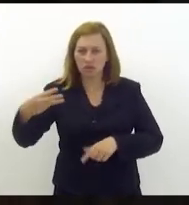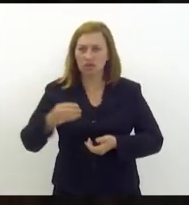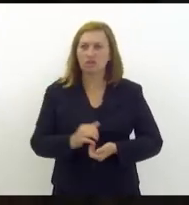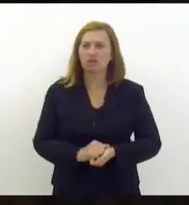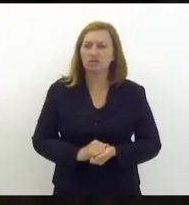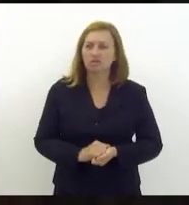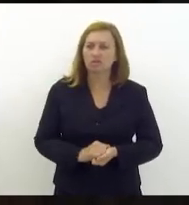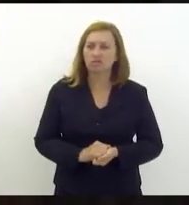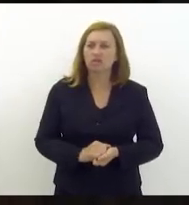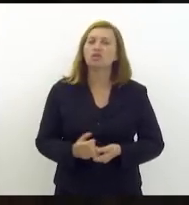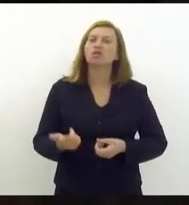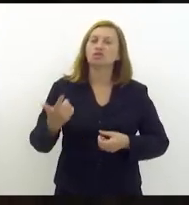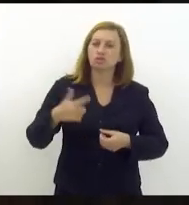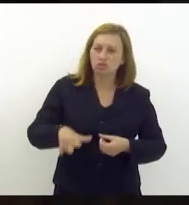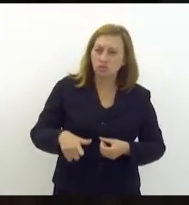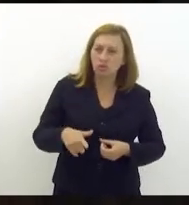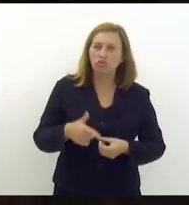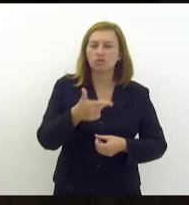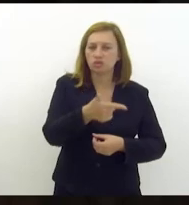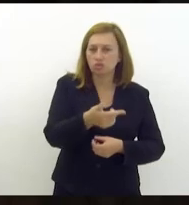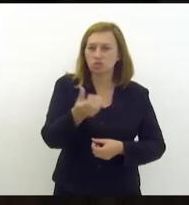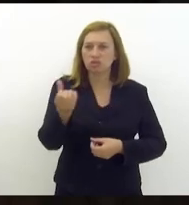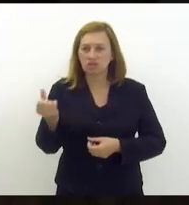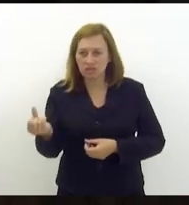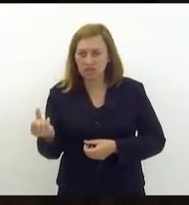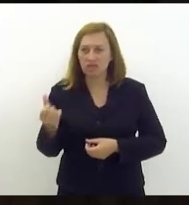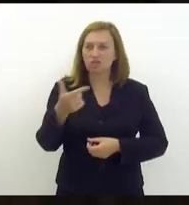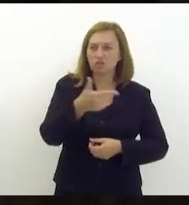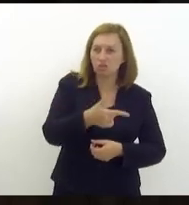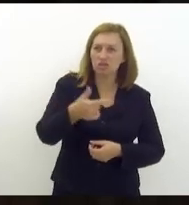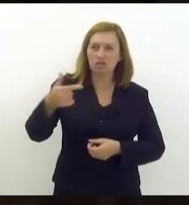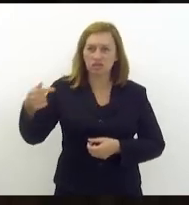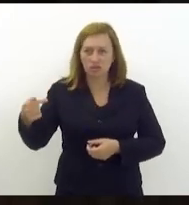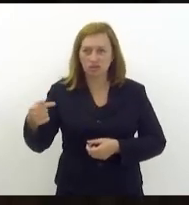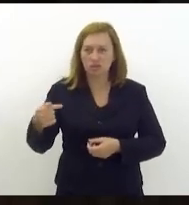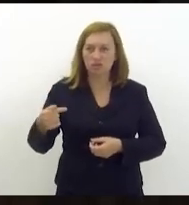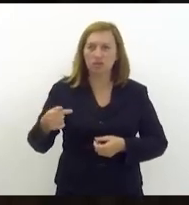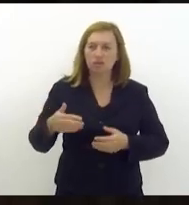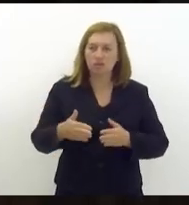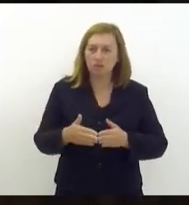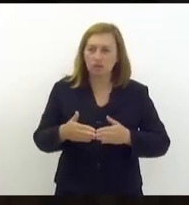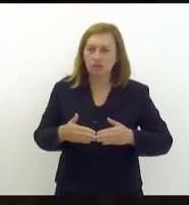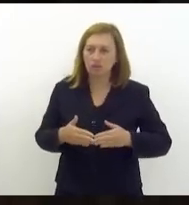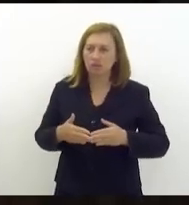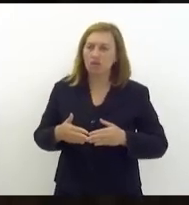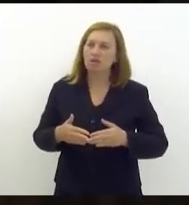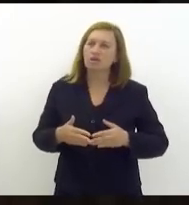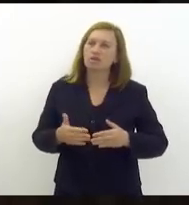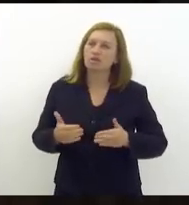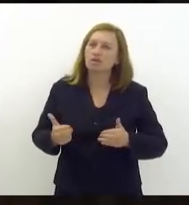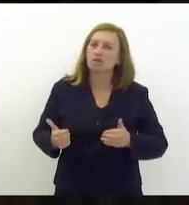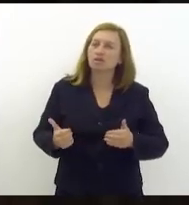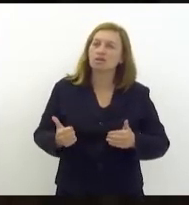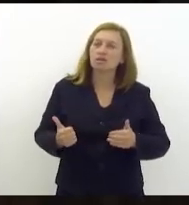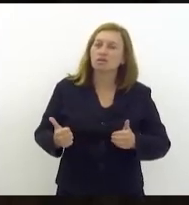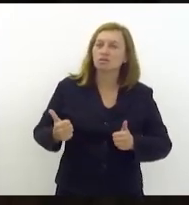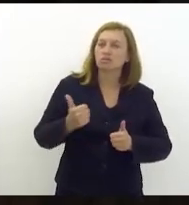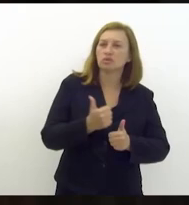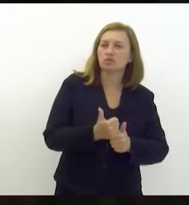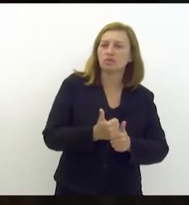e reeleito em 2016 em 2017 licenciou para ocupar a presidência